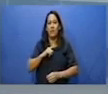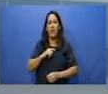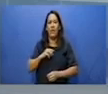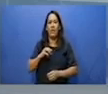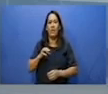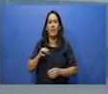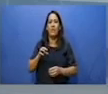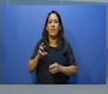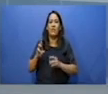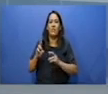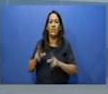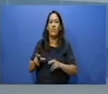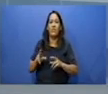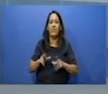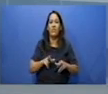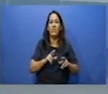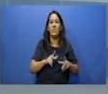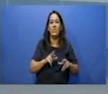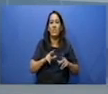Divergência,